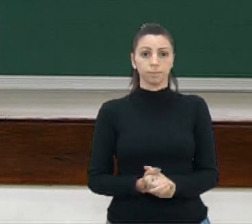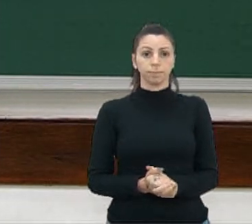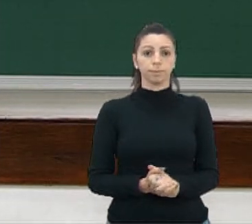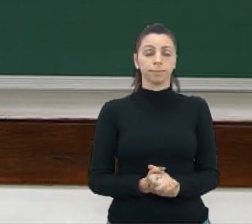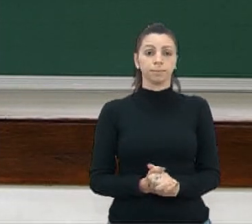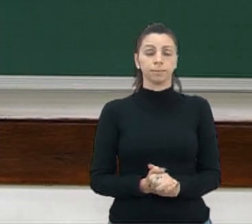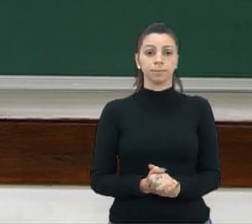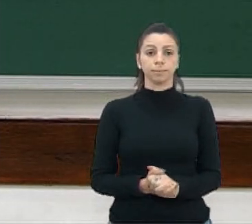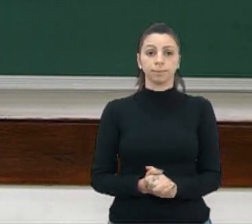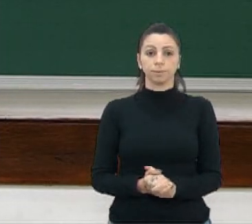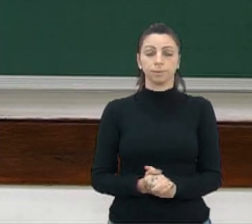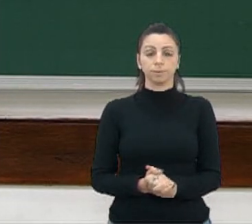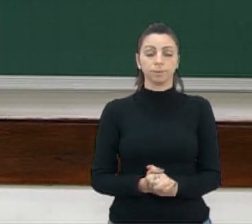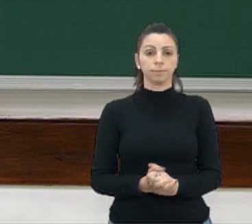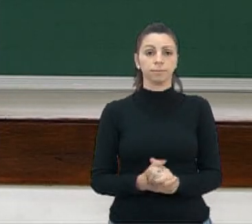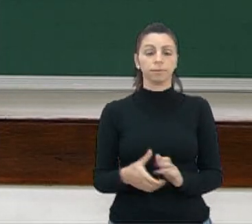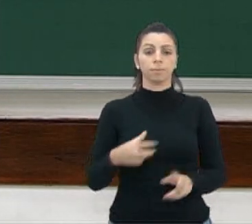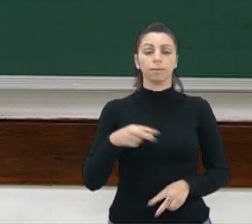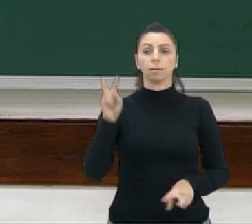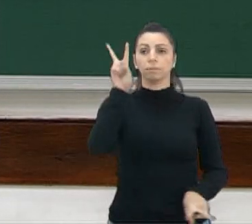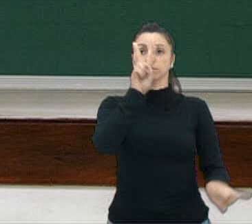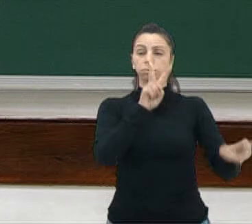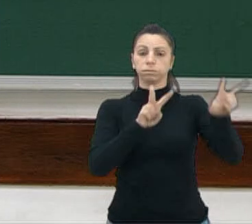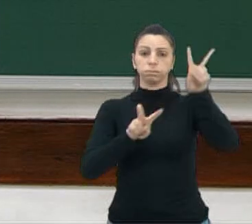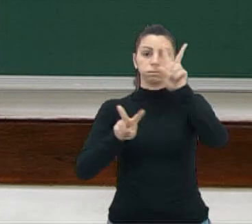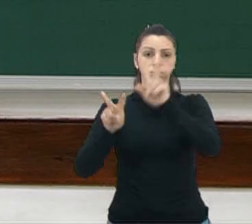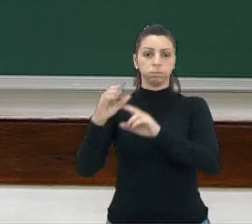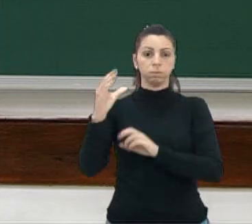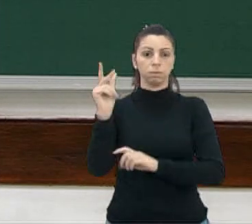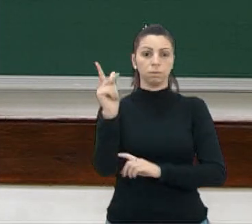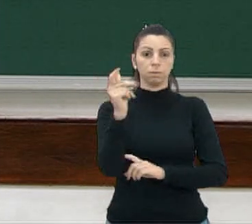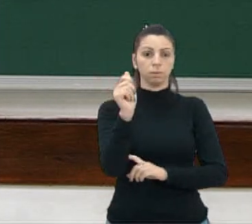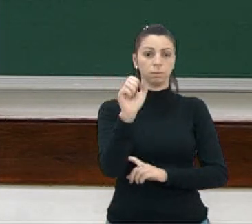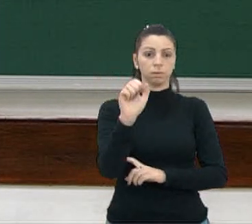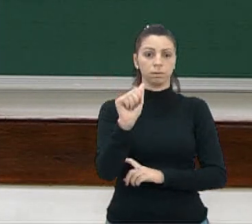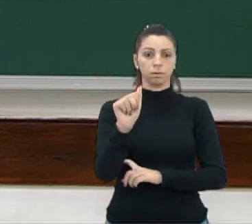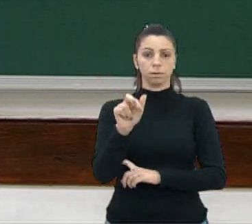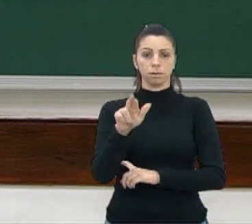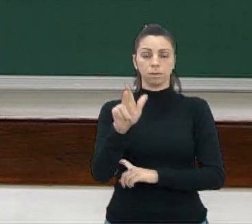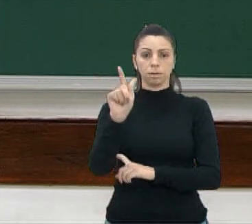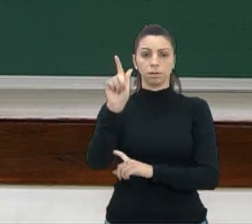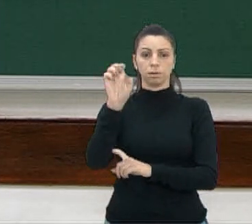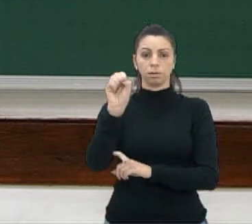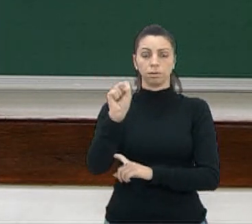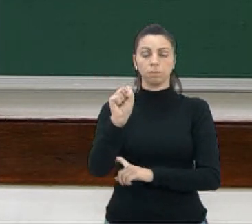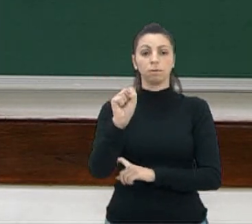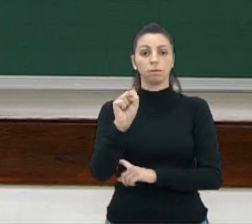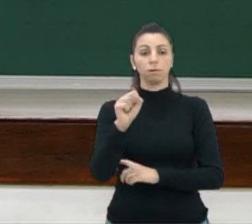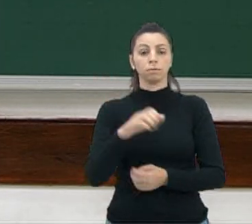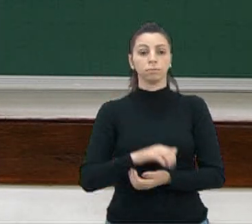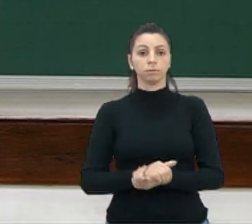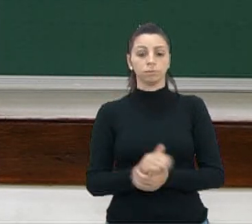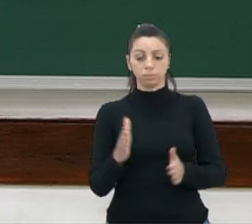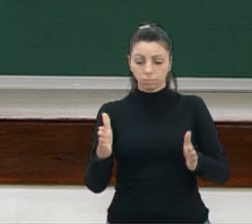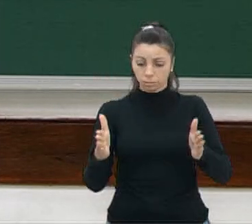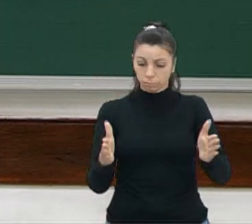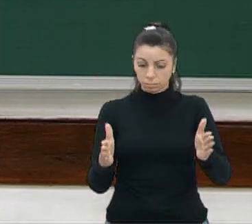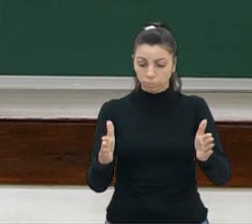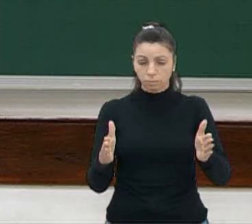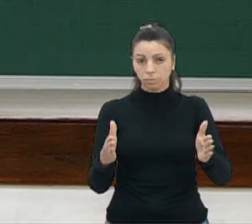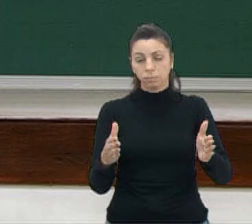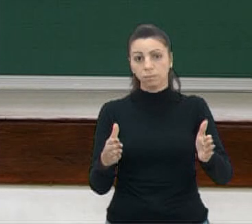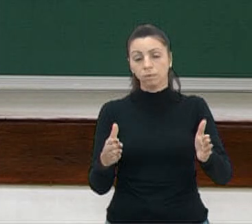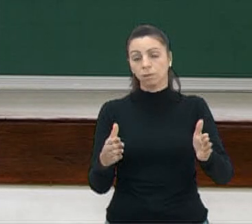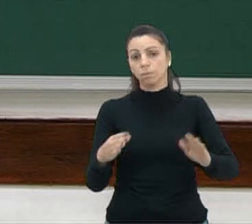normalmente, a leitura da charge, ela é feita dentro de um momento. Como ela retrata normalmente um fato do